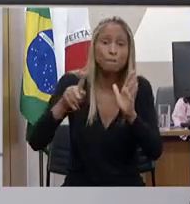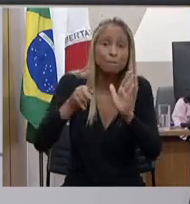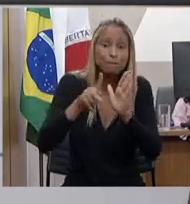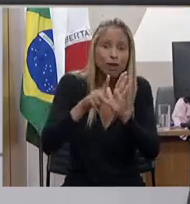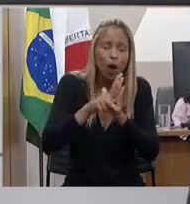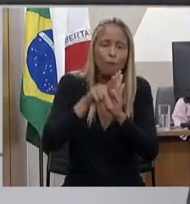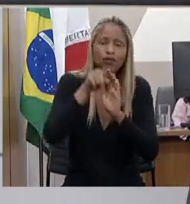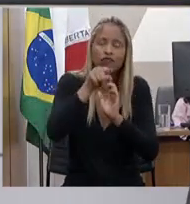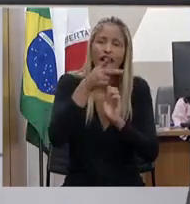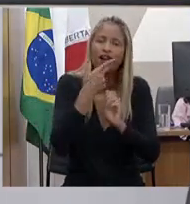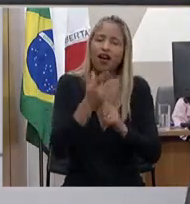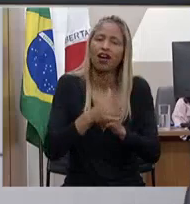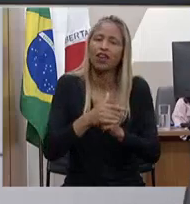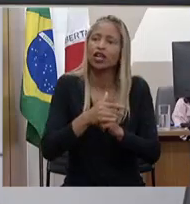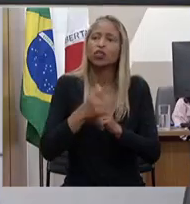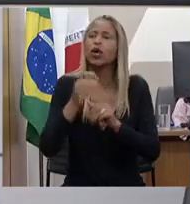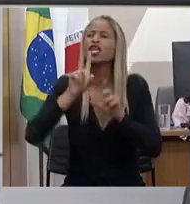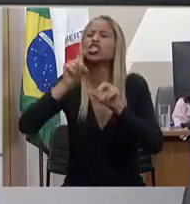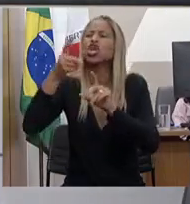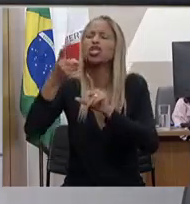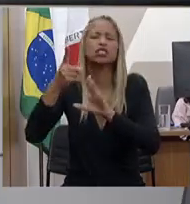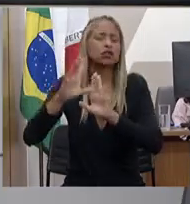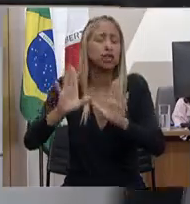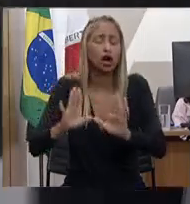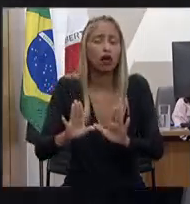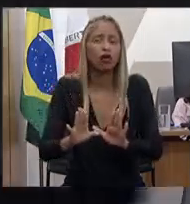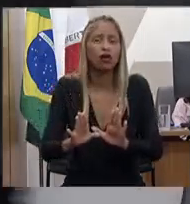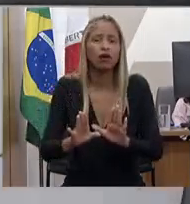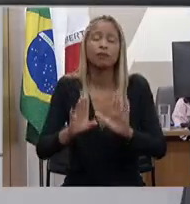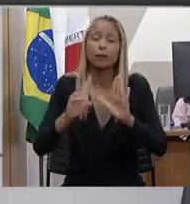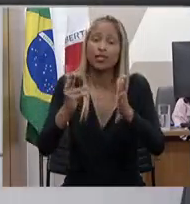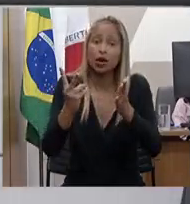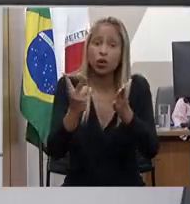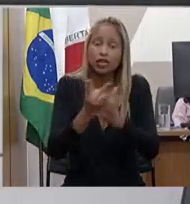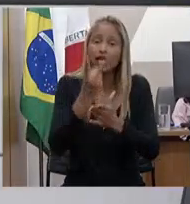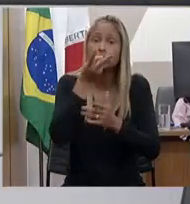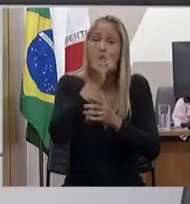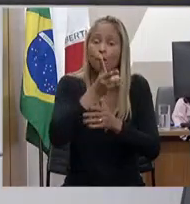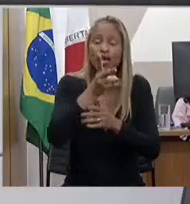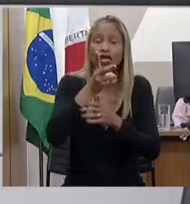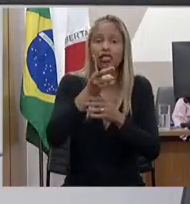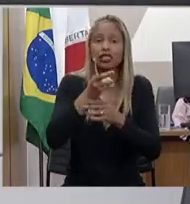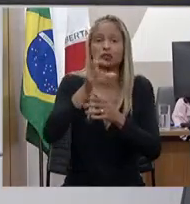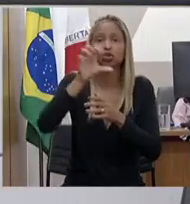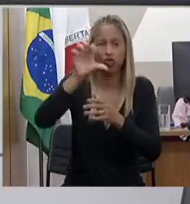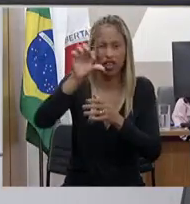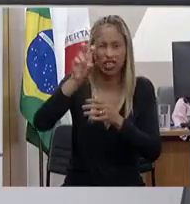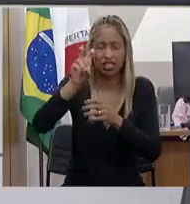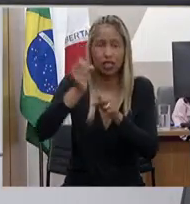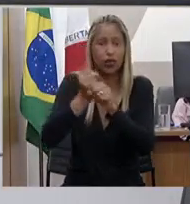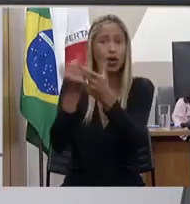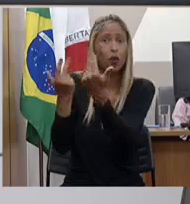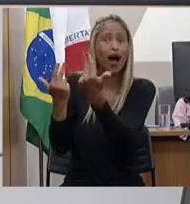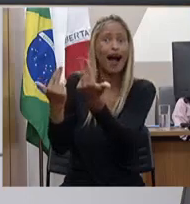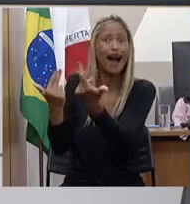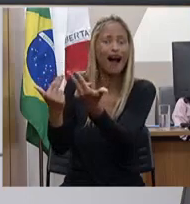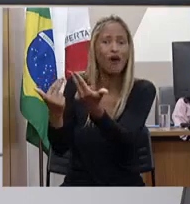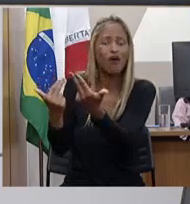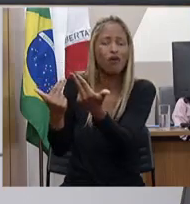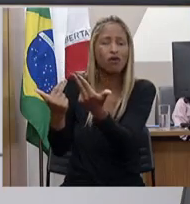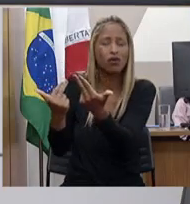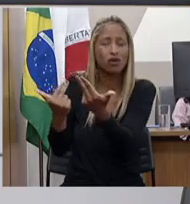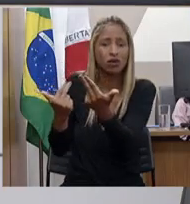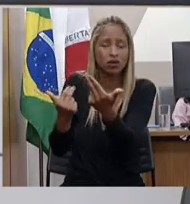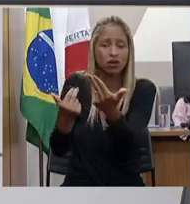de cipas não isso aí é uma coisa isolado que não acontece mais mas tinha acontecido o mesmo acidente em 95 com o mesmo tipo de lesão então